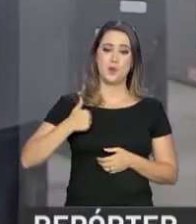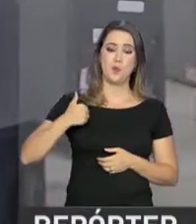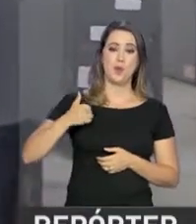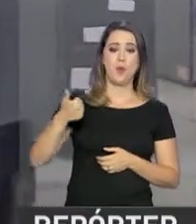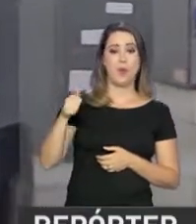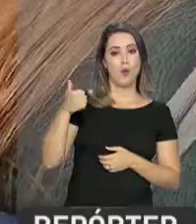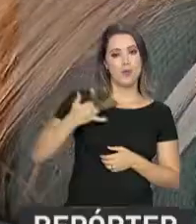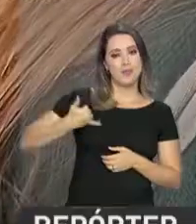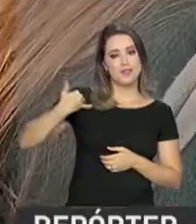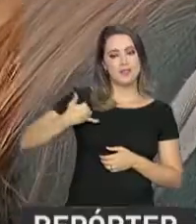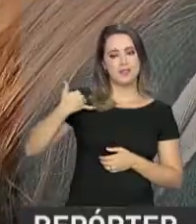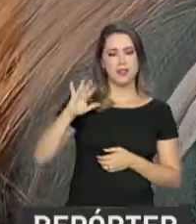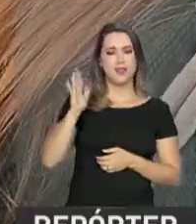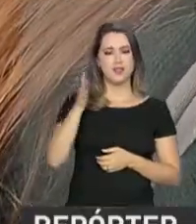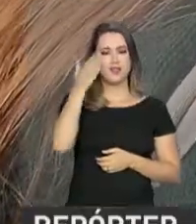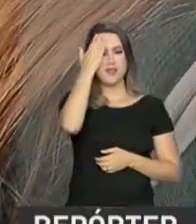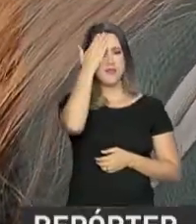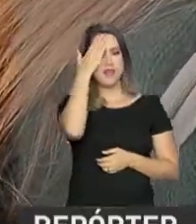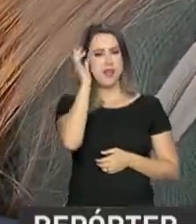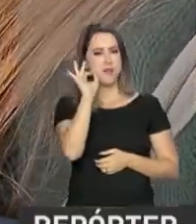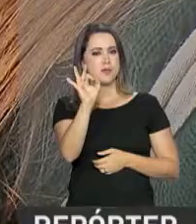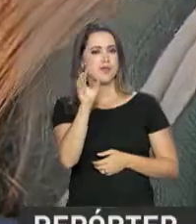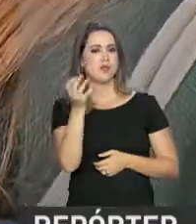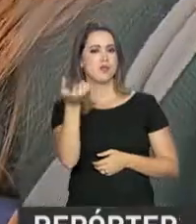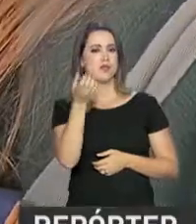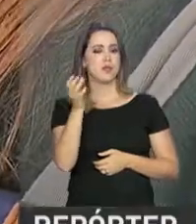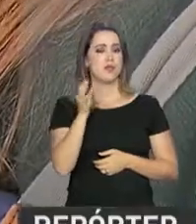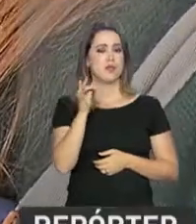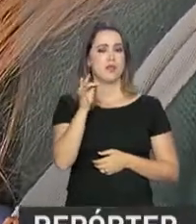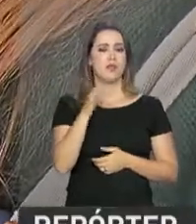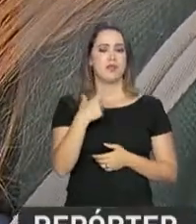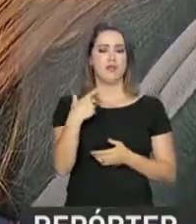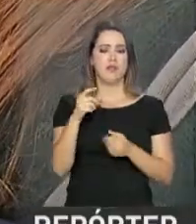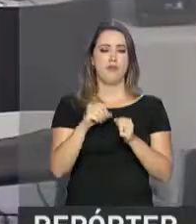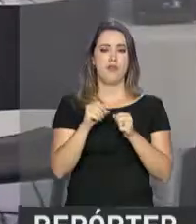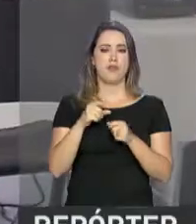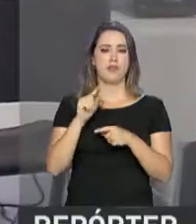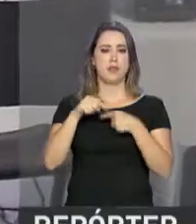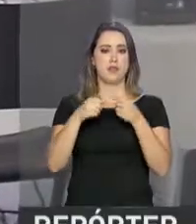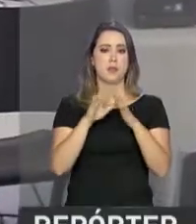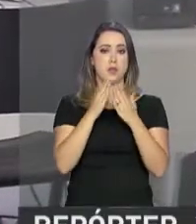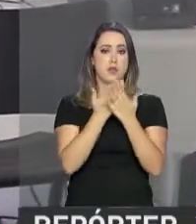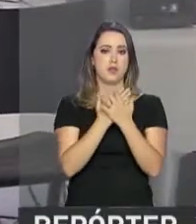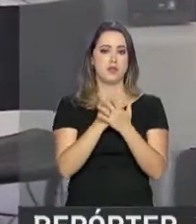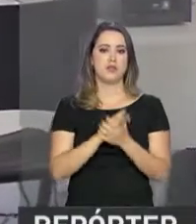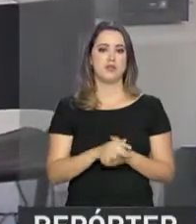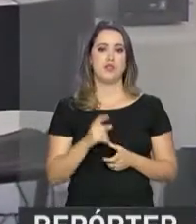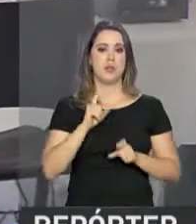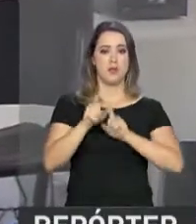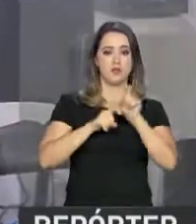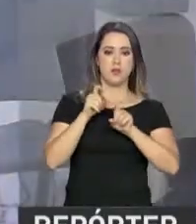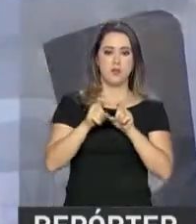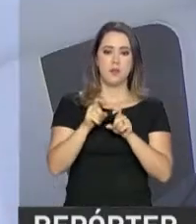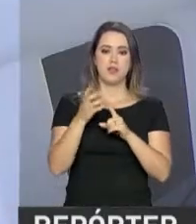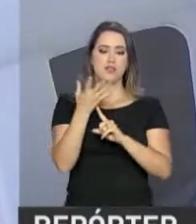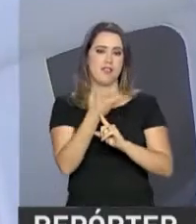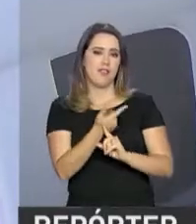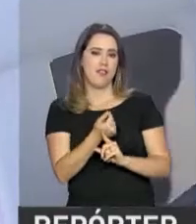do sexto ano, já sabe o que vai fazer quando sair da escola. Informática, artes e futebol.